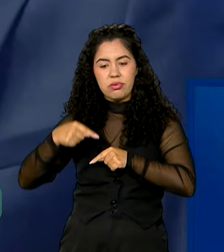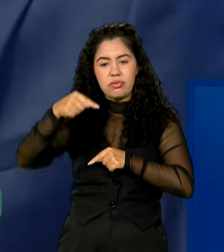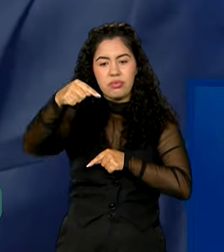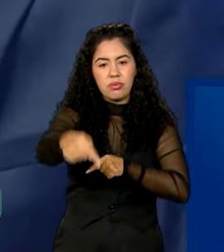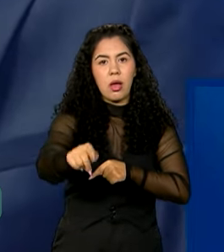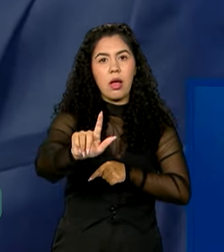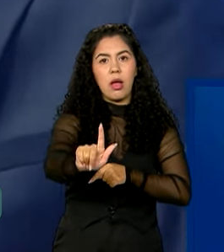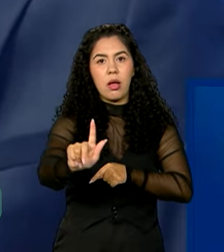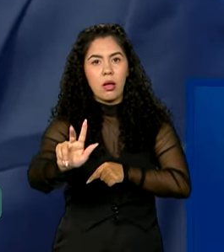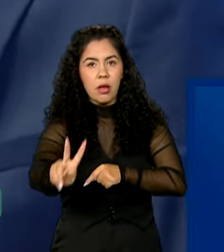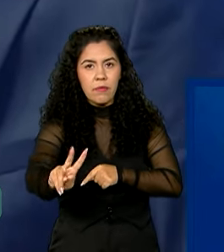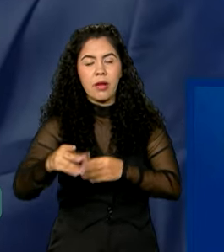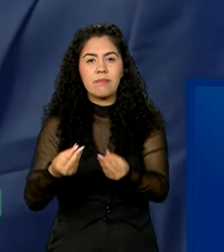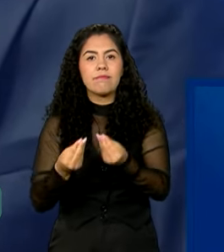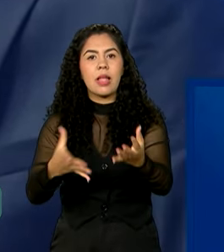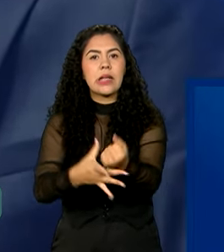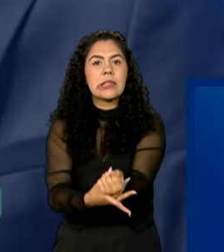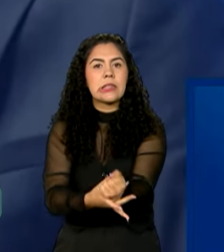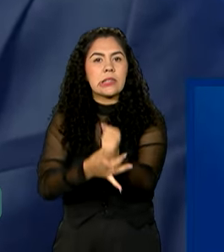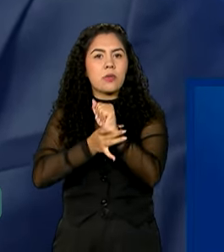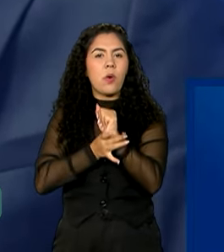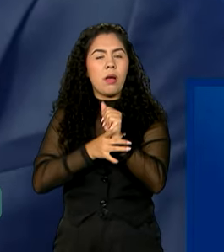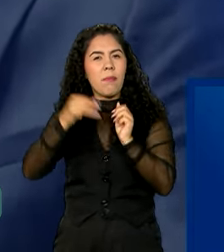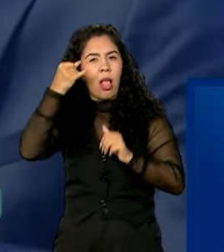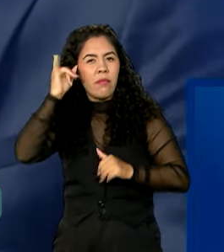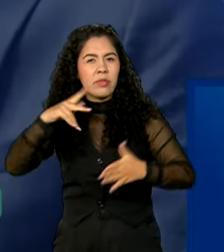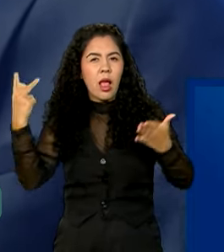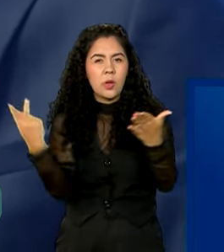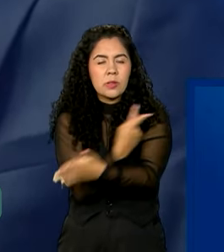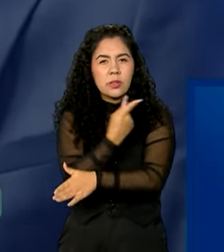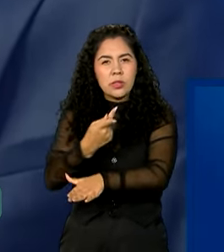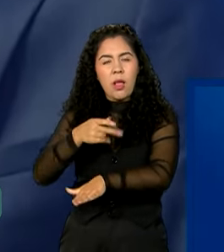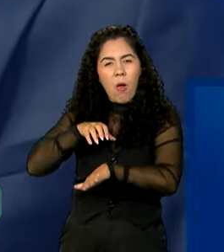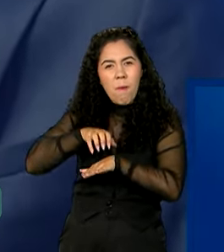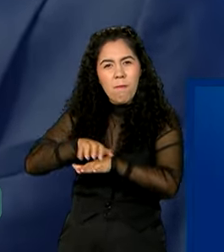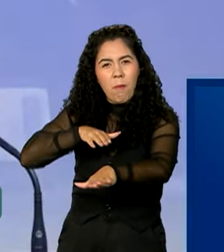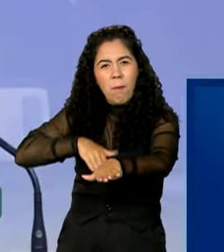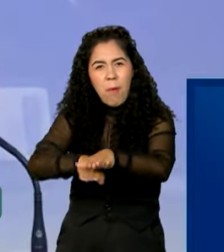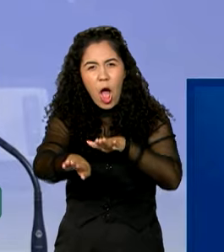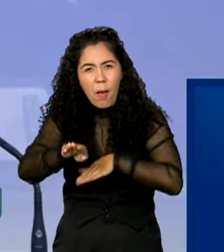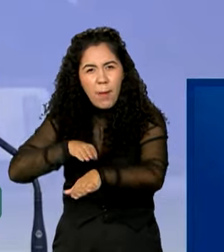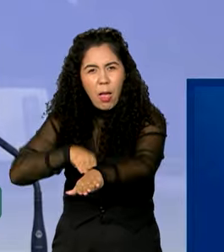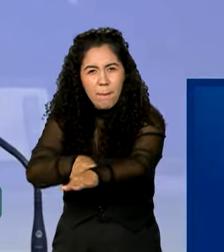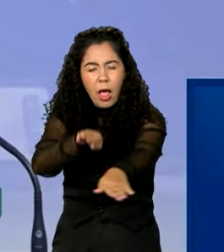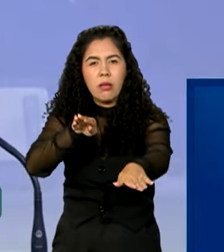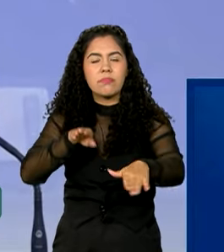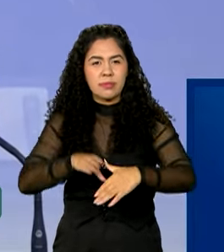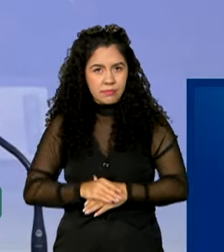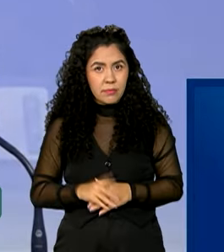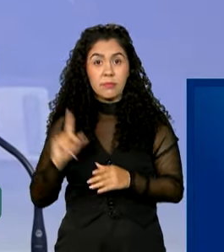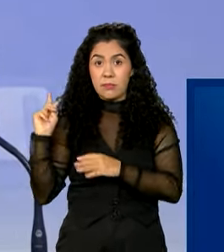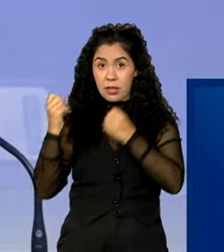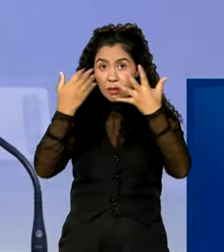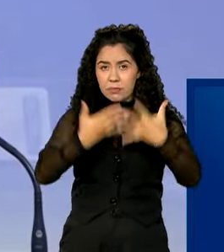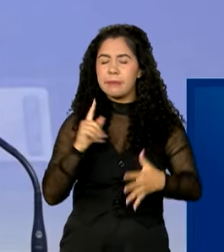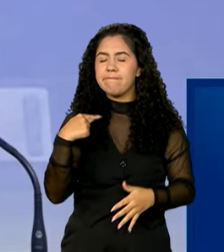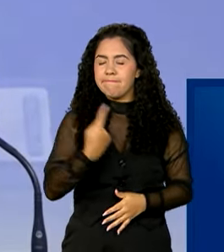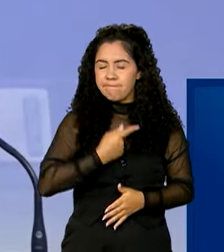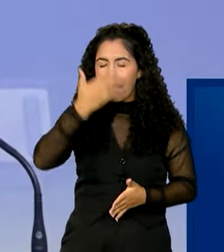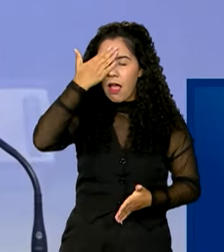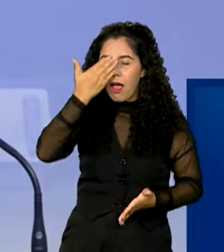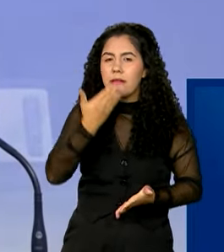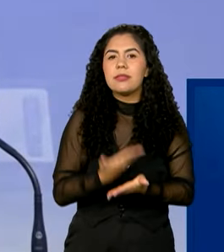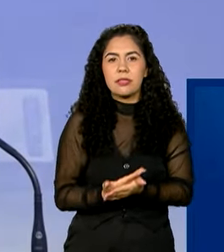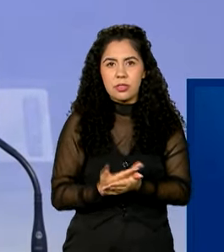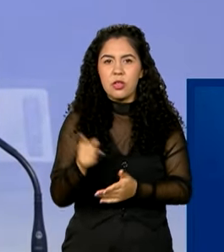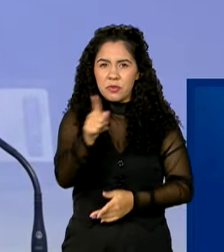segurança viária da BR-318, que é conhecida como a Rodovia da Morte. Nós acreditamos muito de que vocês